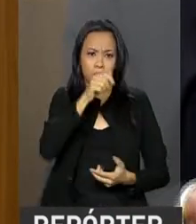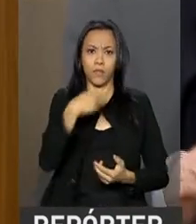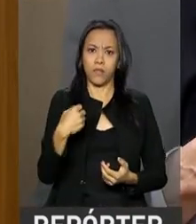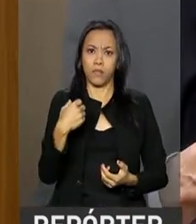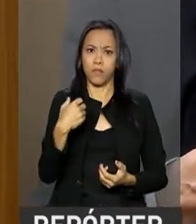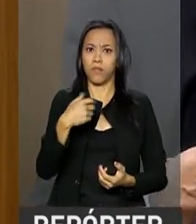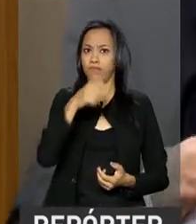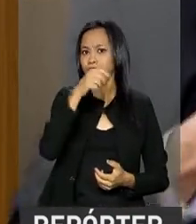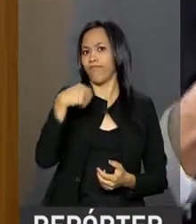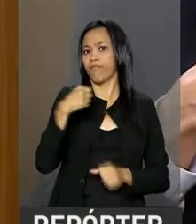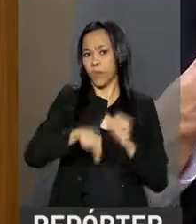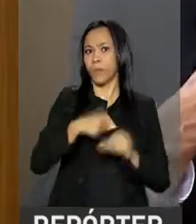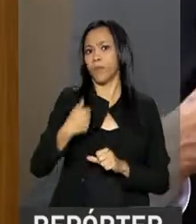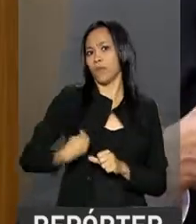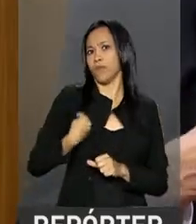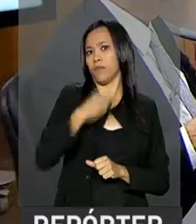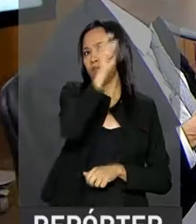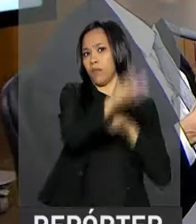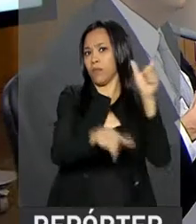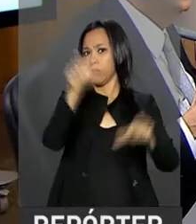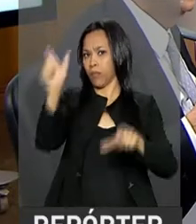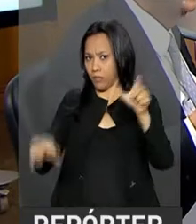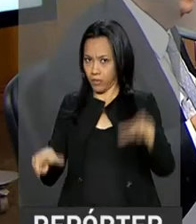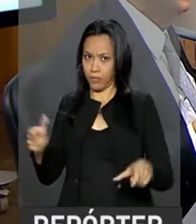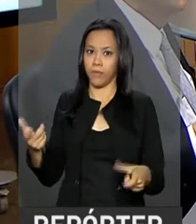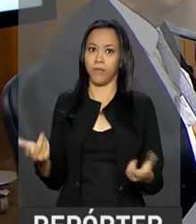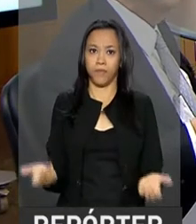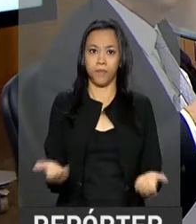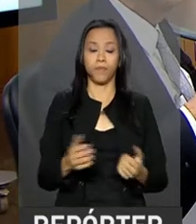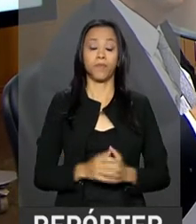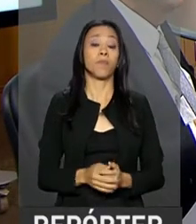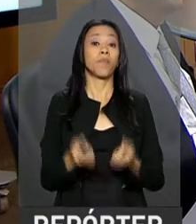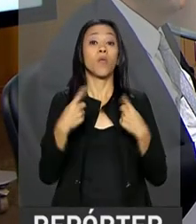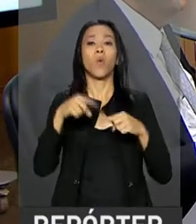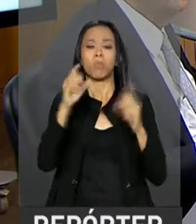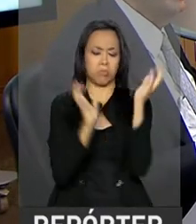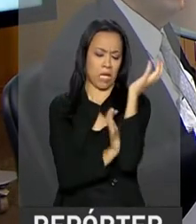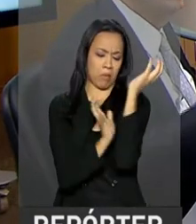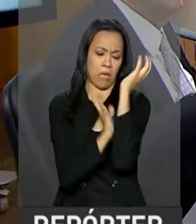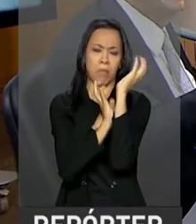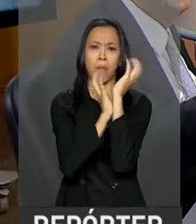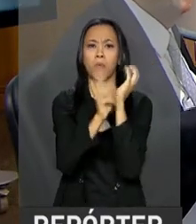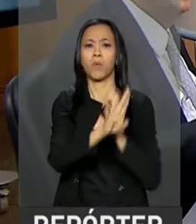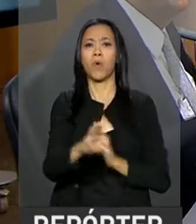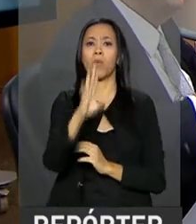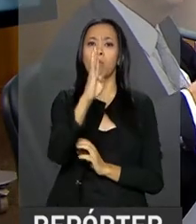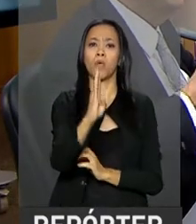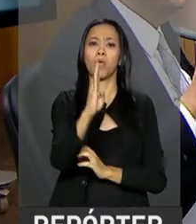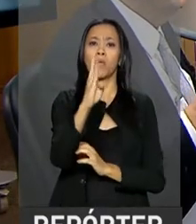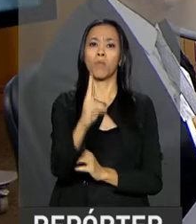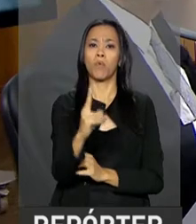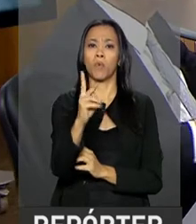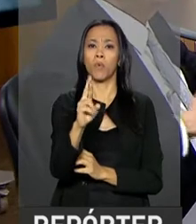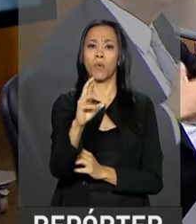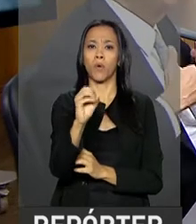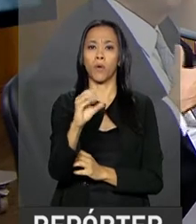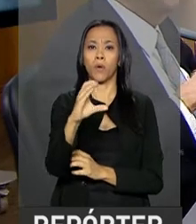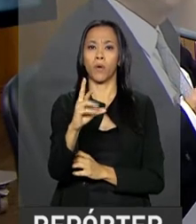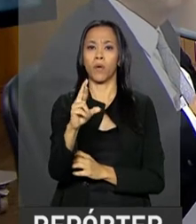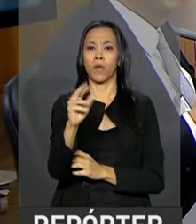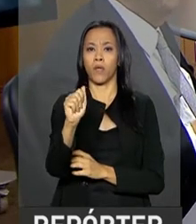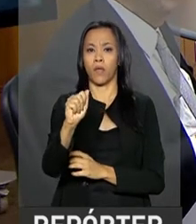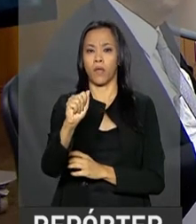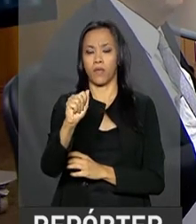cada pessoa, de cada cidadão, burocracia, né? Burocracia no Brasil é muito grande, tudo é difícil. Nós estamos fazendo